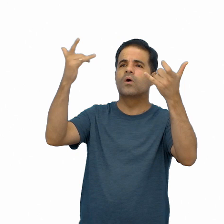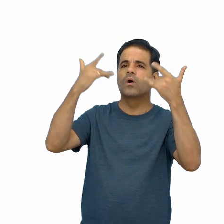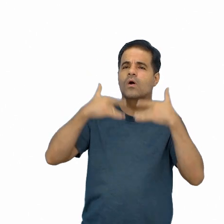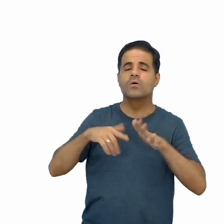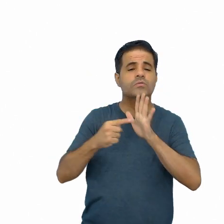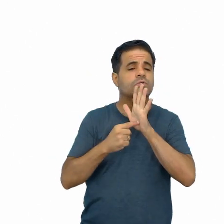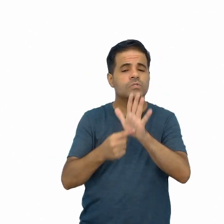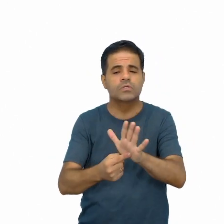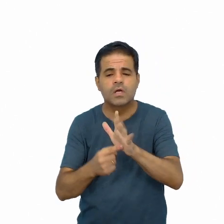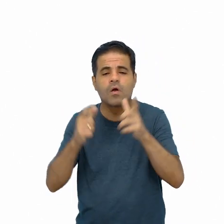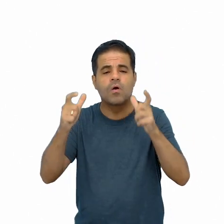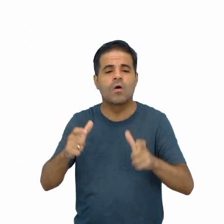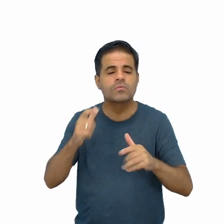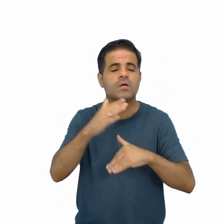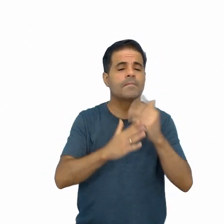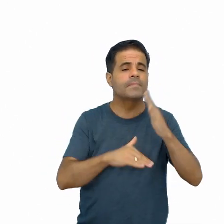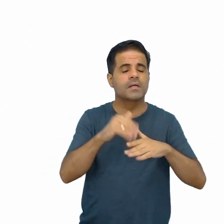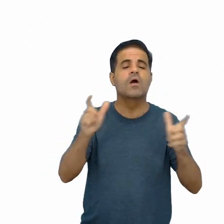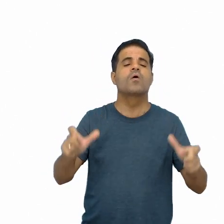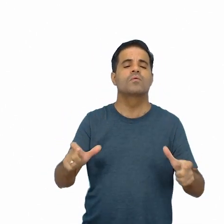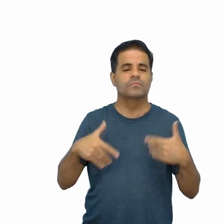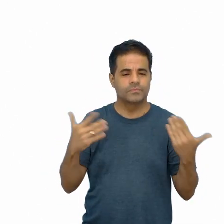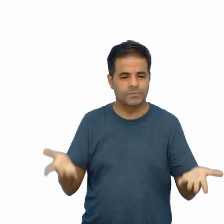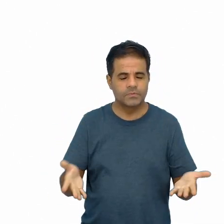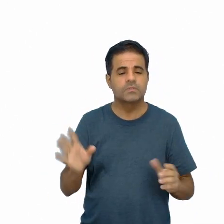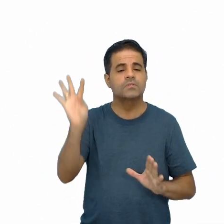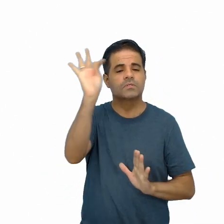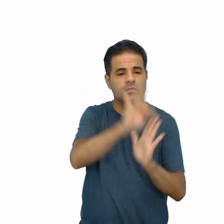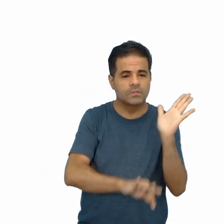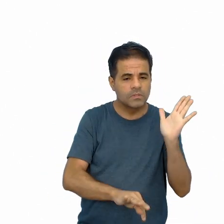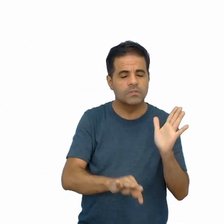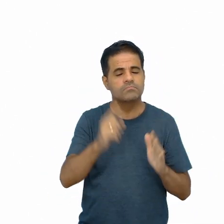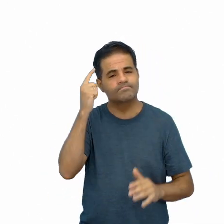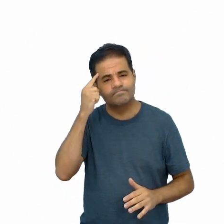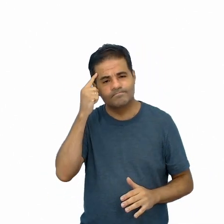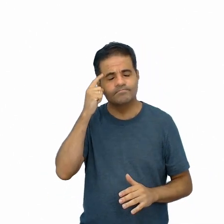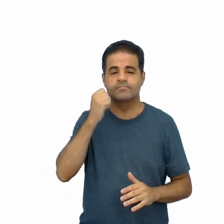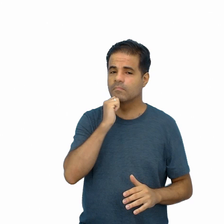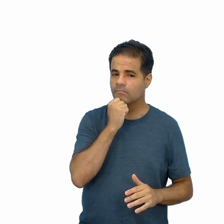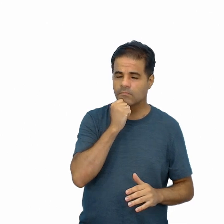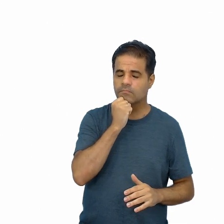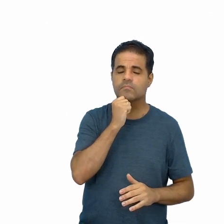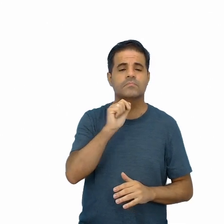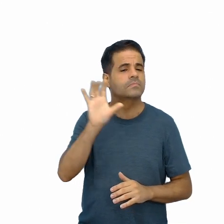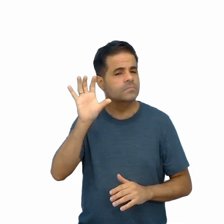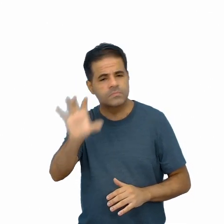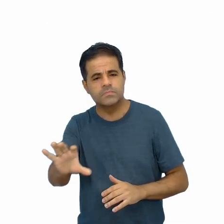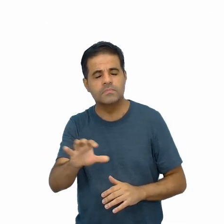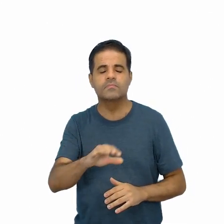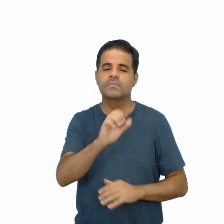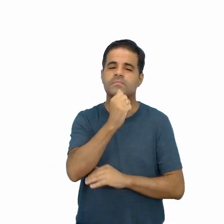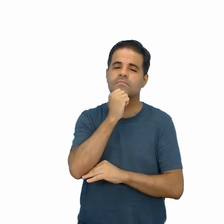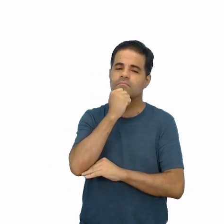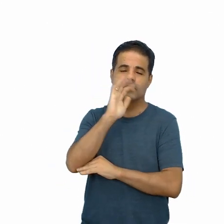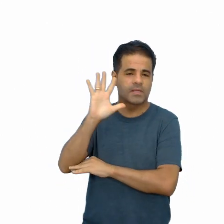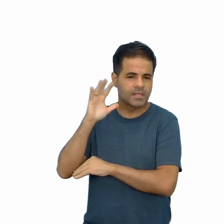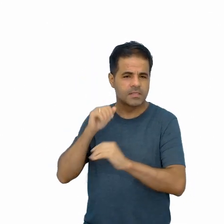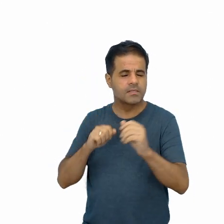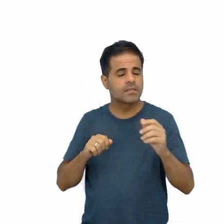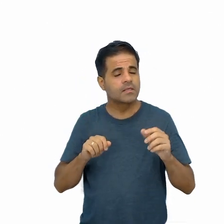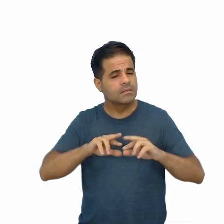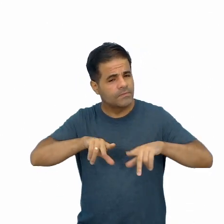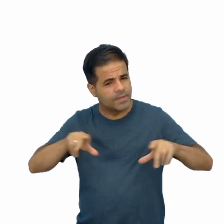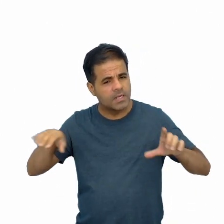onde que é essa habilidade. Interpretar textos de divulgação científica que tratem de temáticas das ciências da natureza, disponíveis em